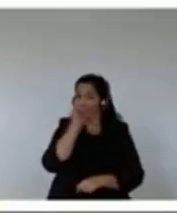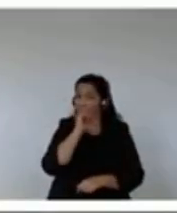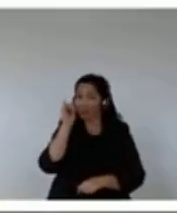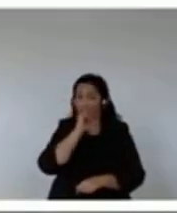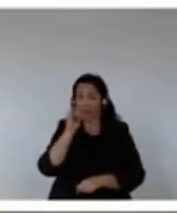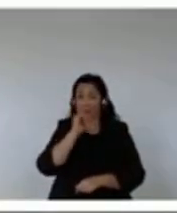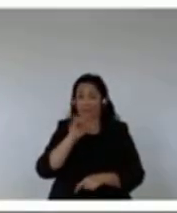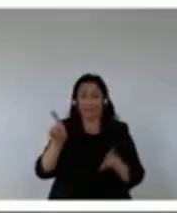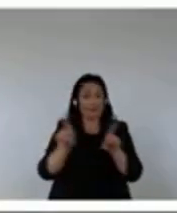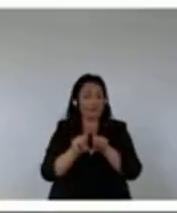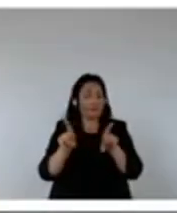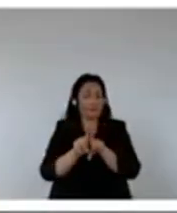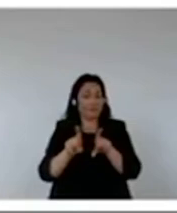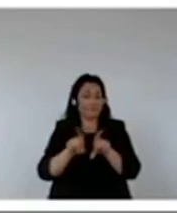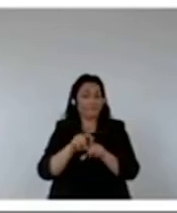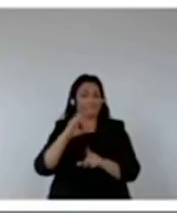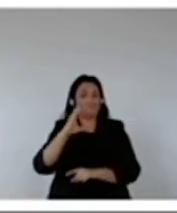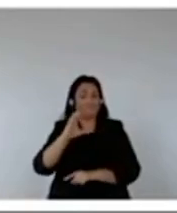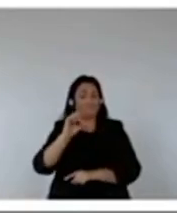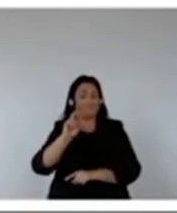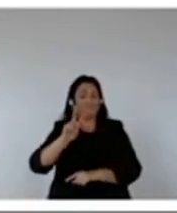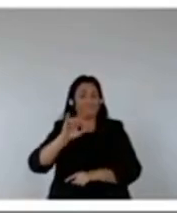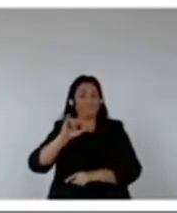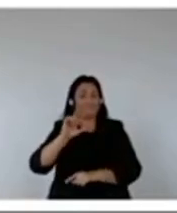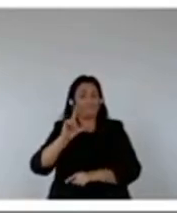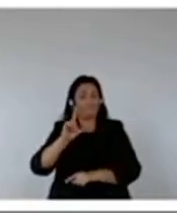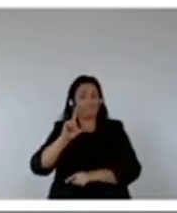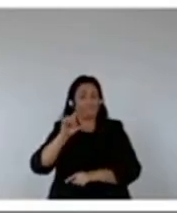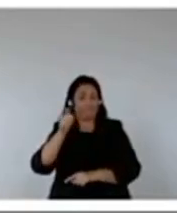vejam que a Covid-19 ela tem